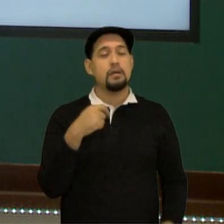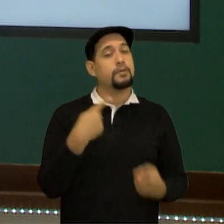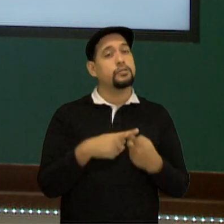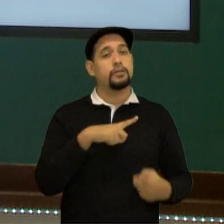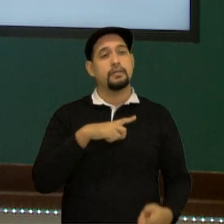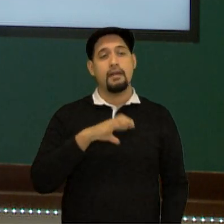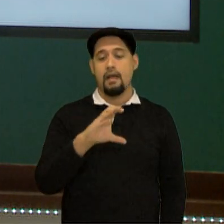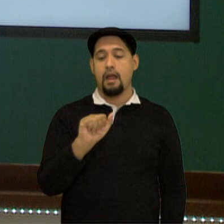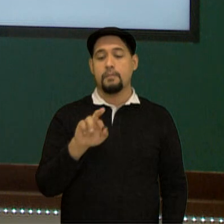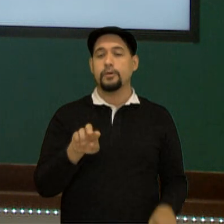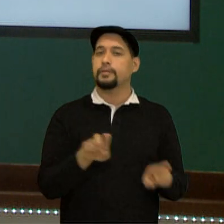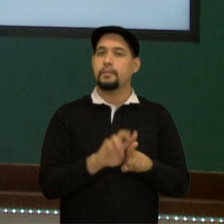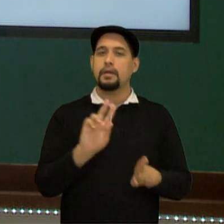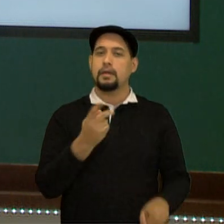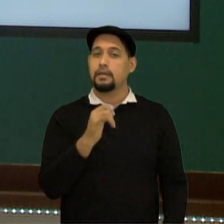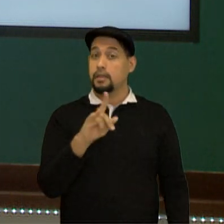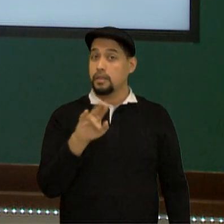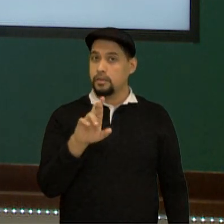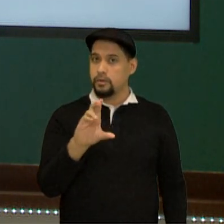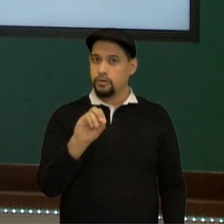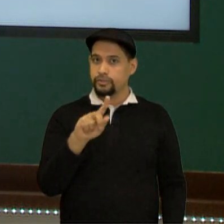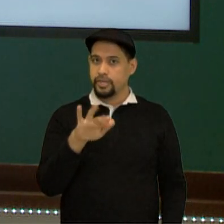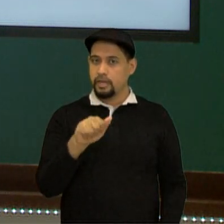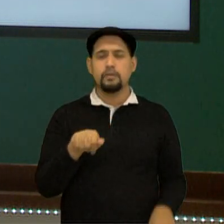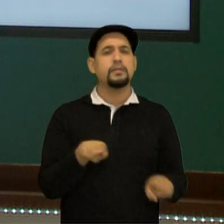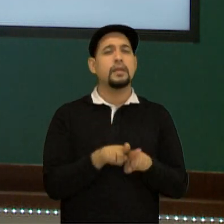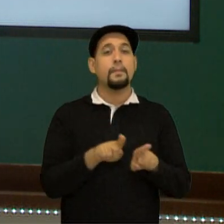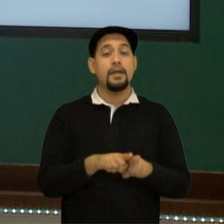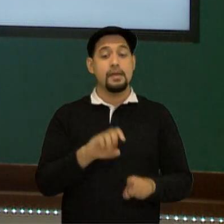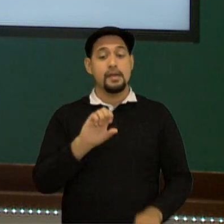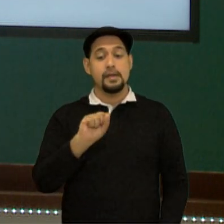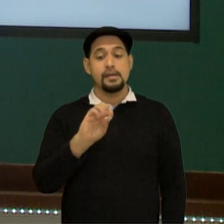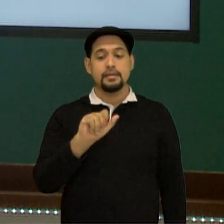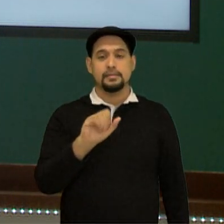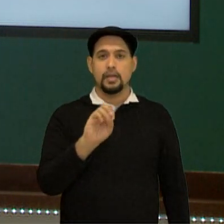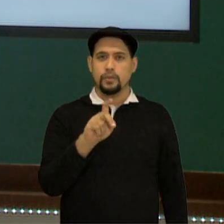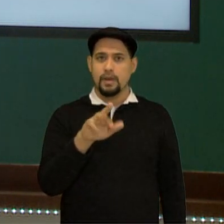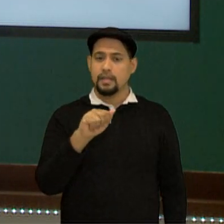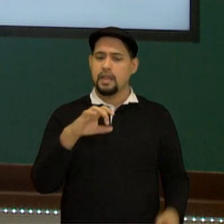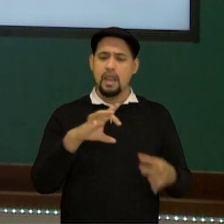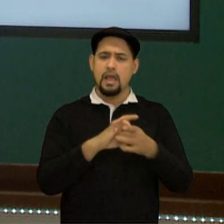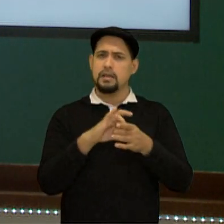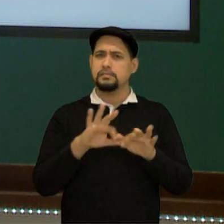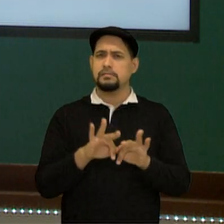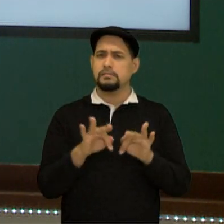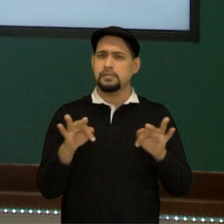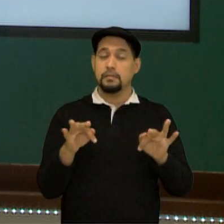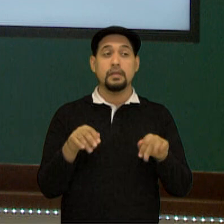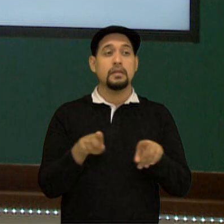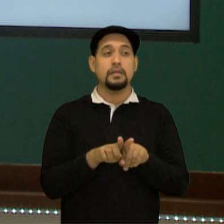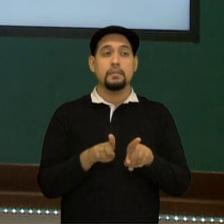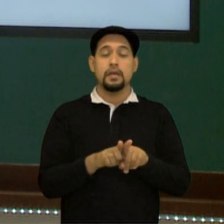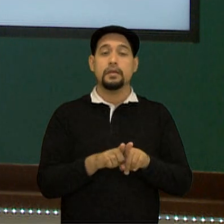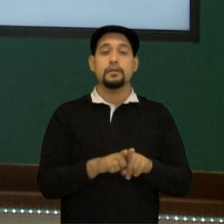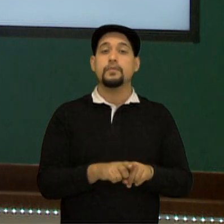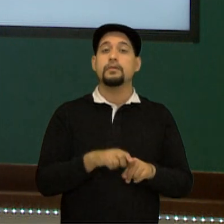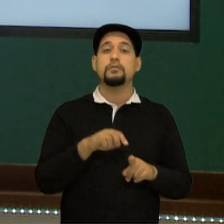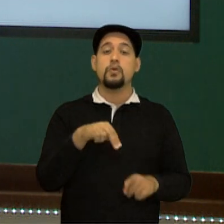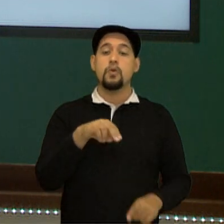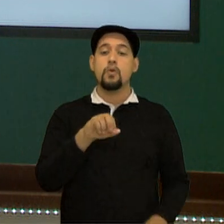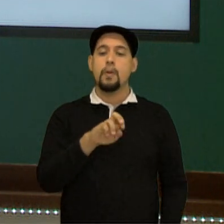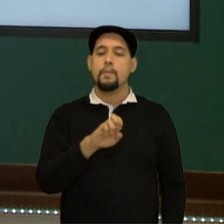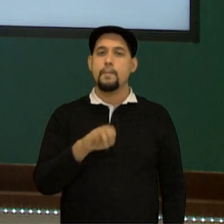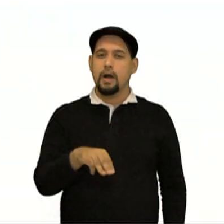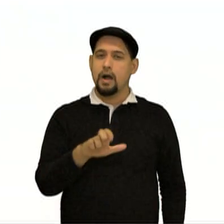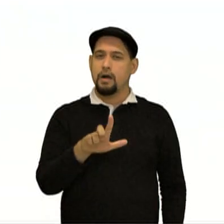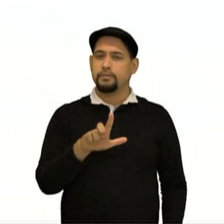carbonos e hidrogênios. Ela é classificada como saturada, só tem ligações simples. E ela é classificada como